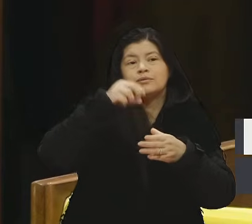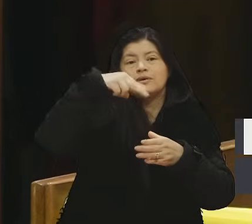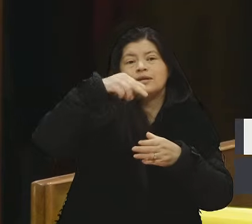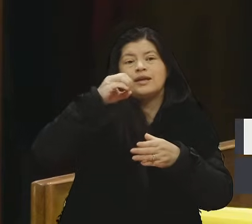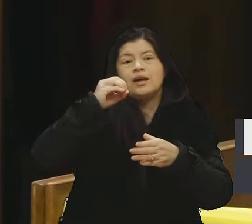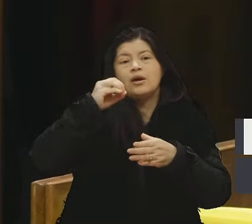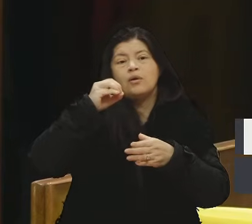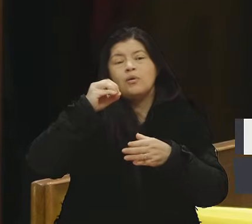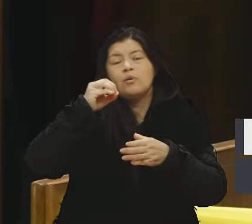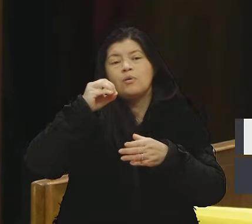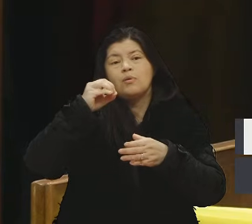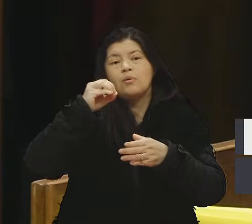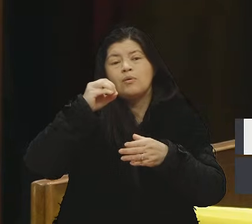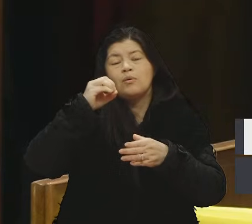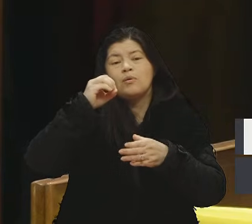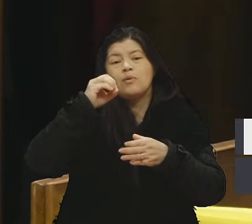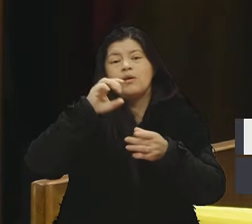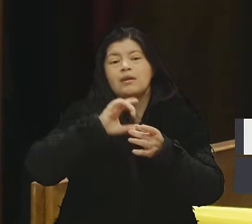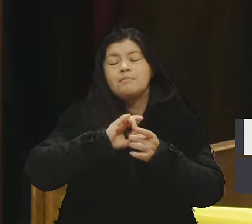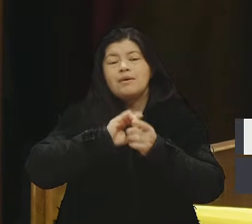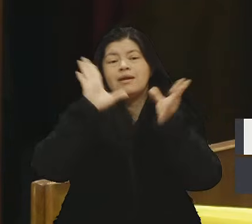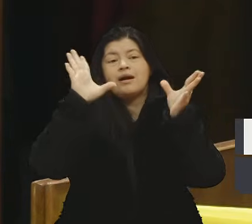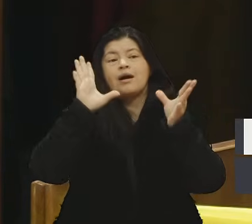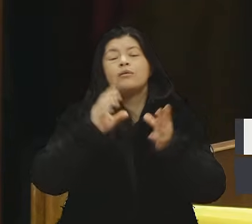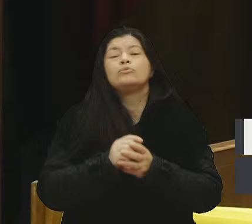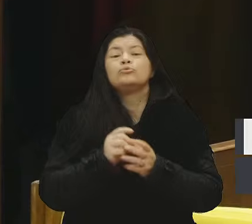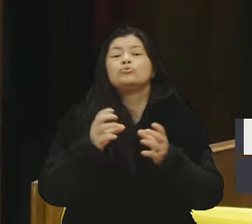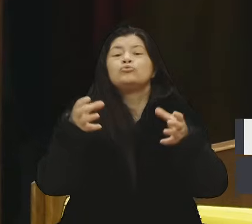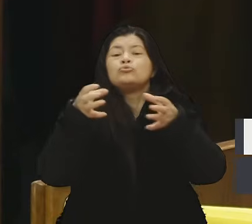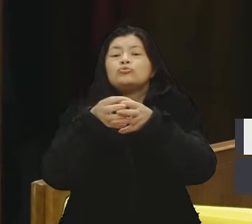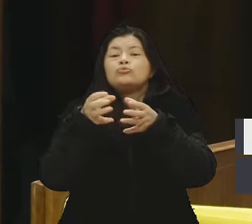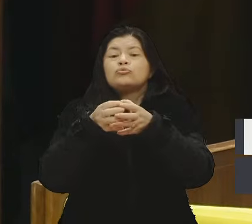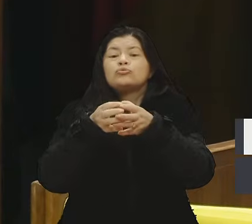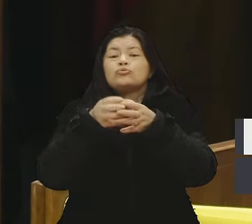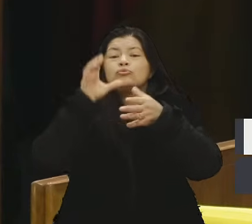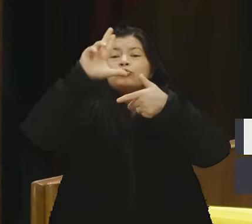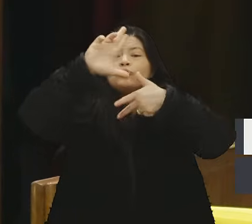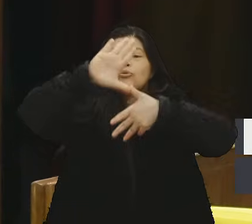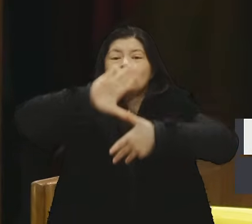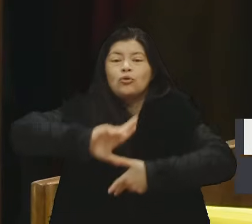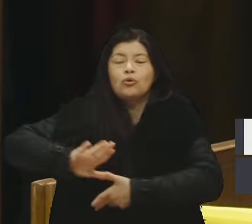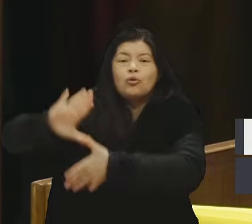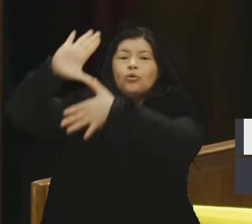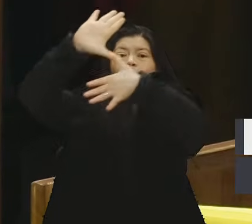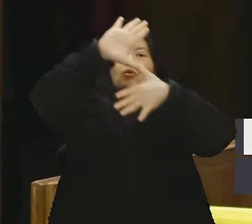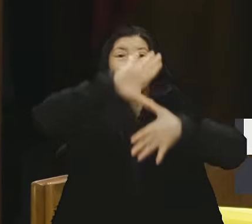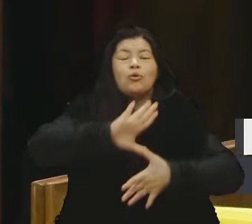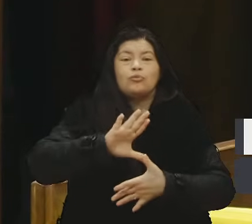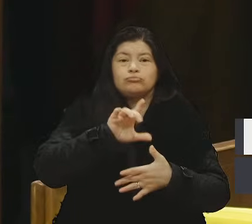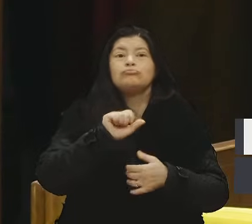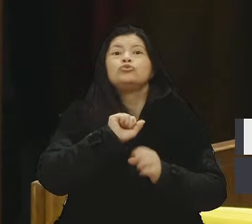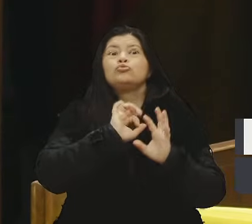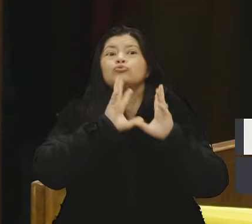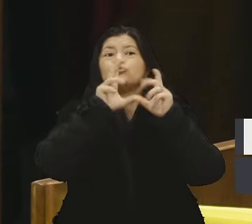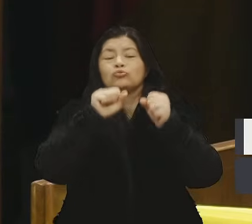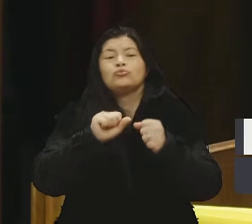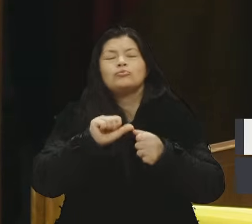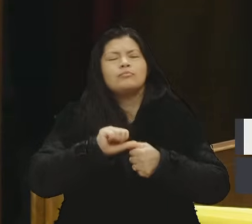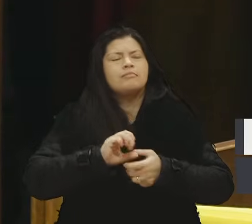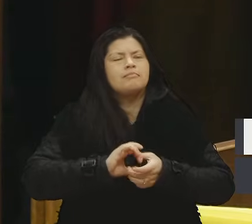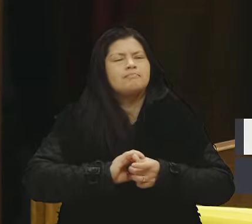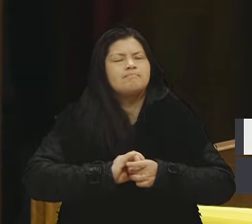ser o núcleo do capitalismo da América Latina, da Faria Lima, eles estão expandindo isso a nível